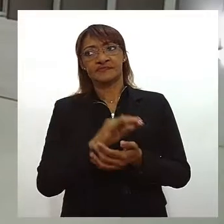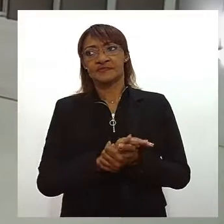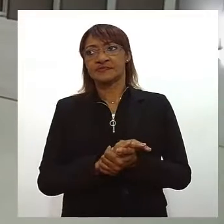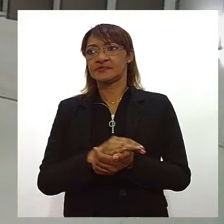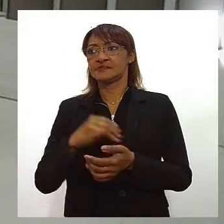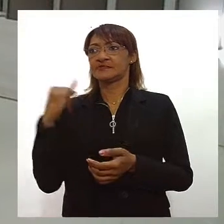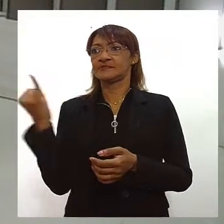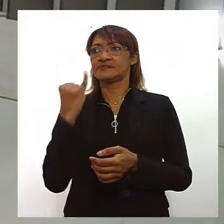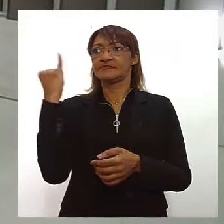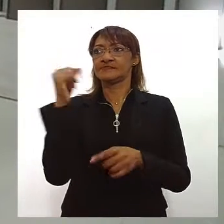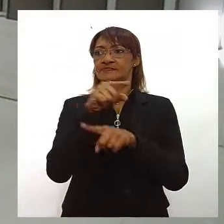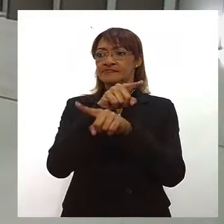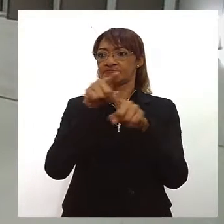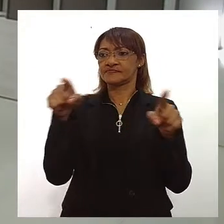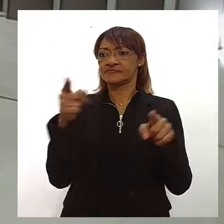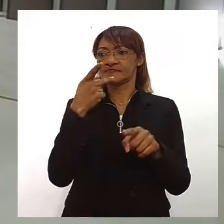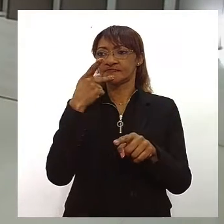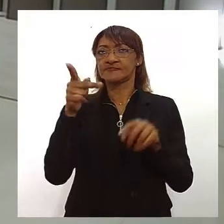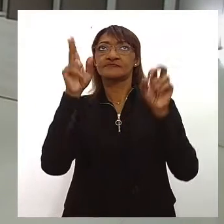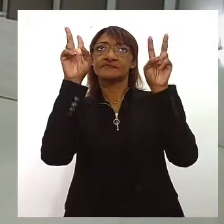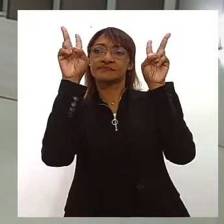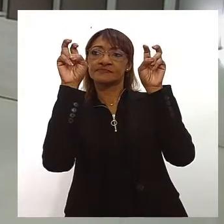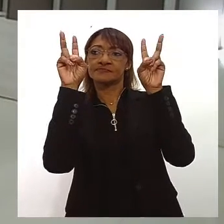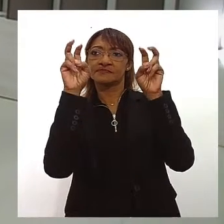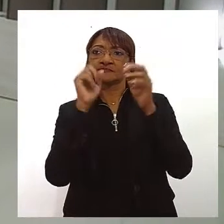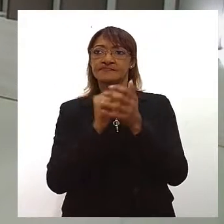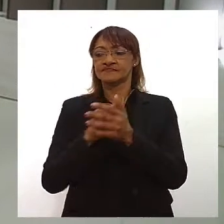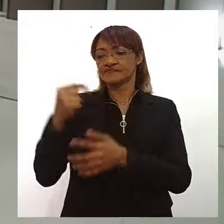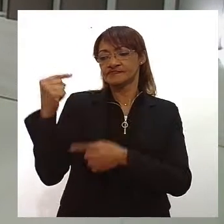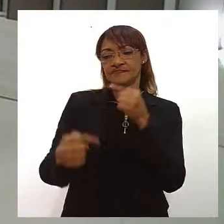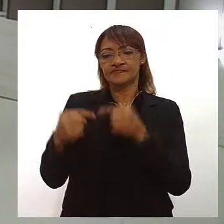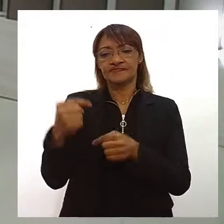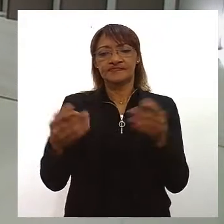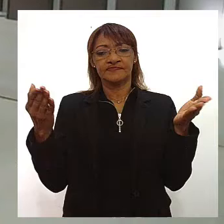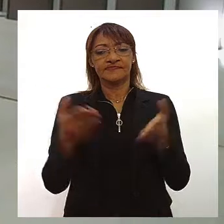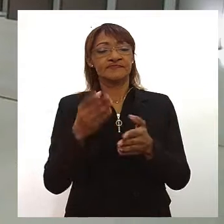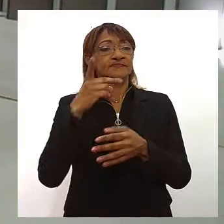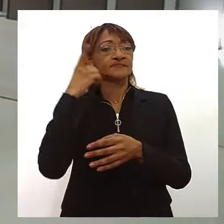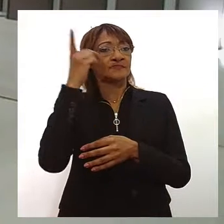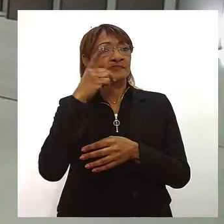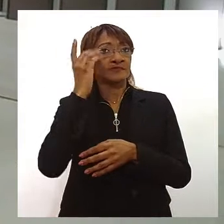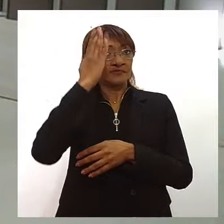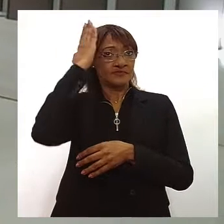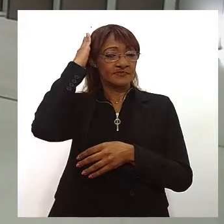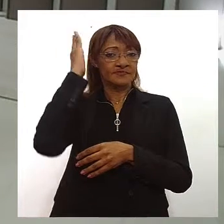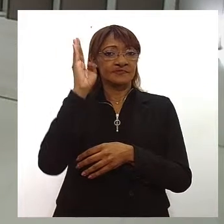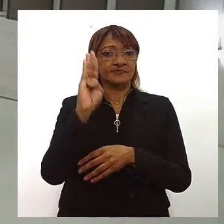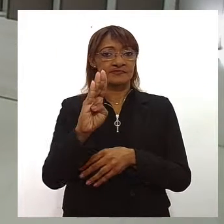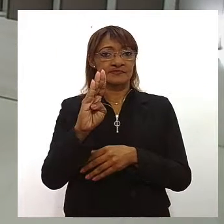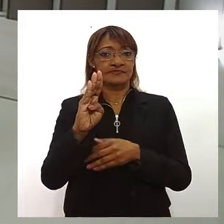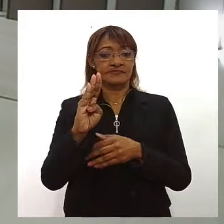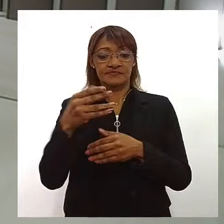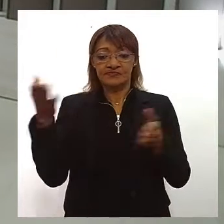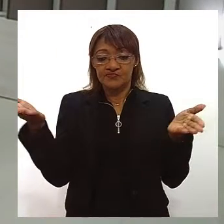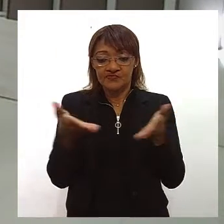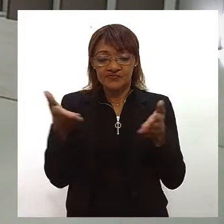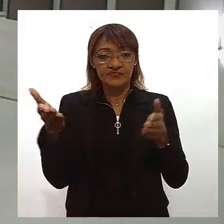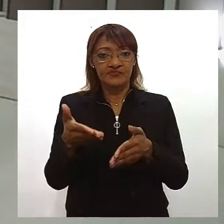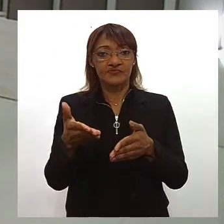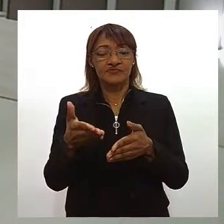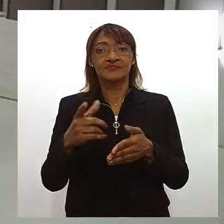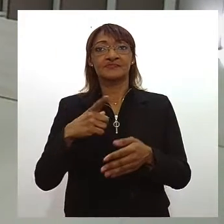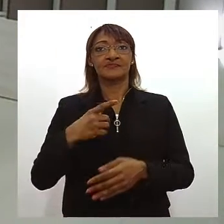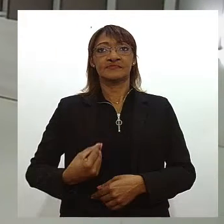você citar, né, sobre esse tema, debatido hoje com o deputado Irã Barbosa, que ainda hoje no Jornal da Lese, segunda edição, teremos